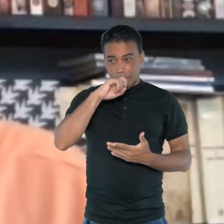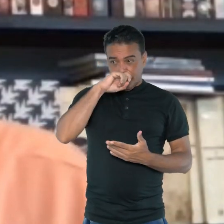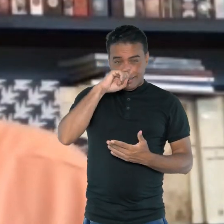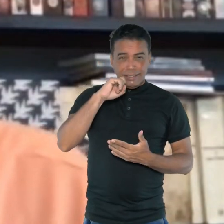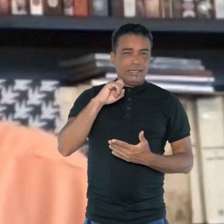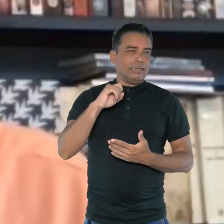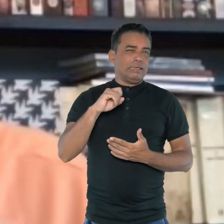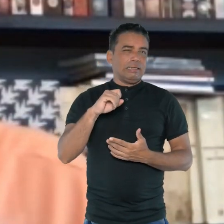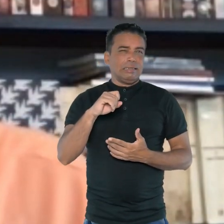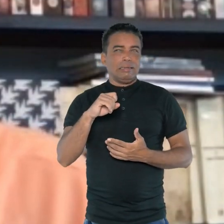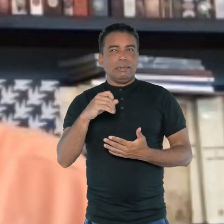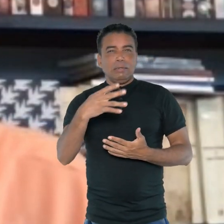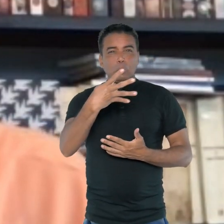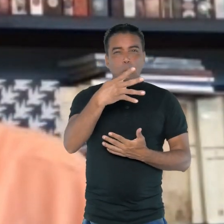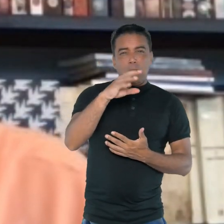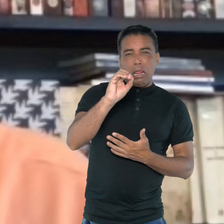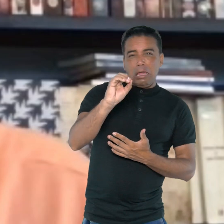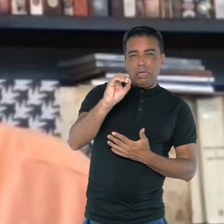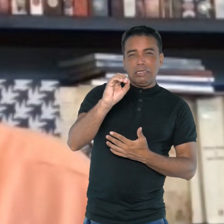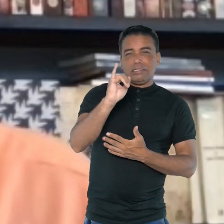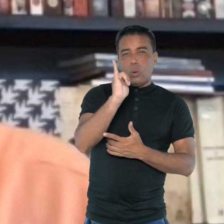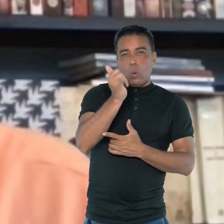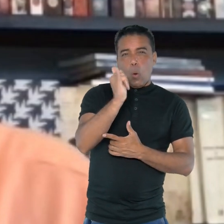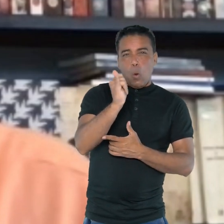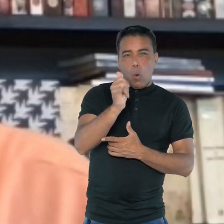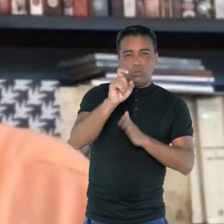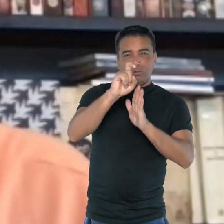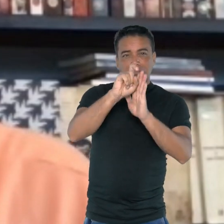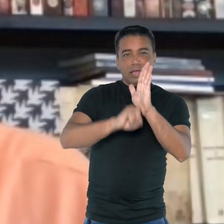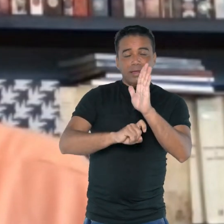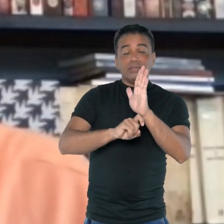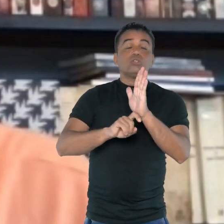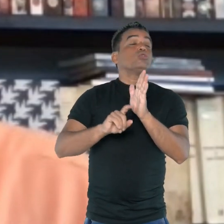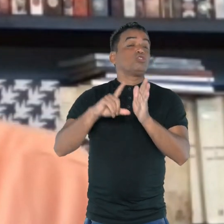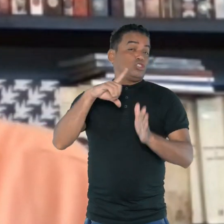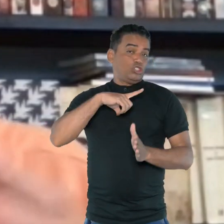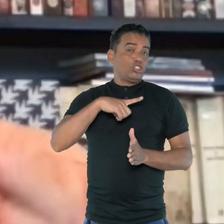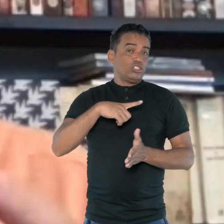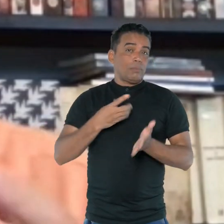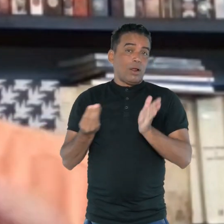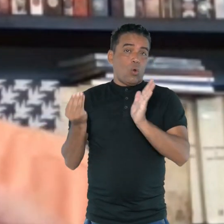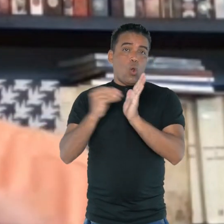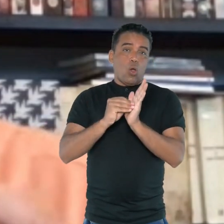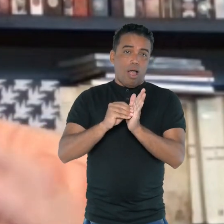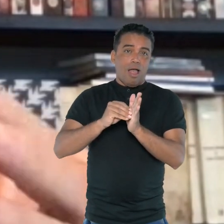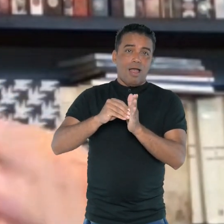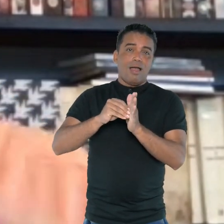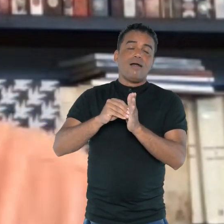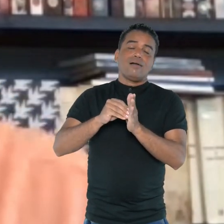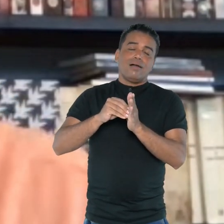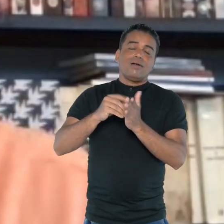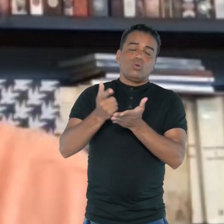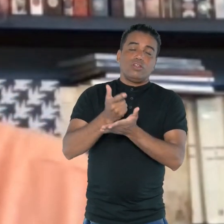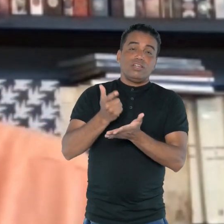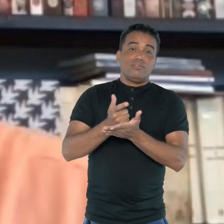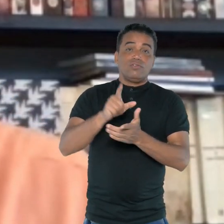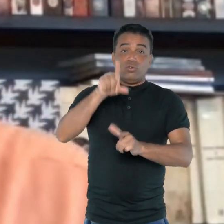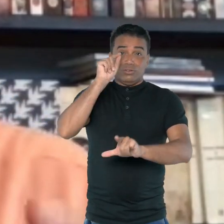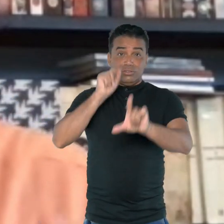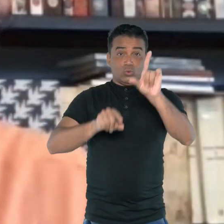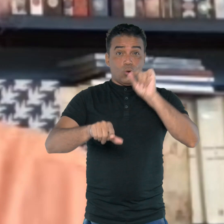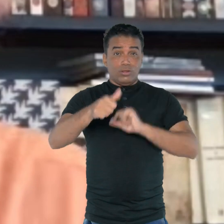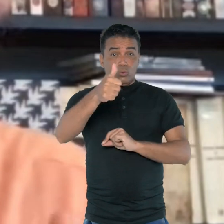uns 40 pontos, mais ou menos, que eu tinha ali naquele momento, foram escolhidos 13